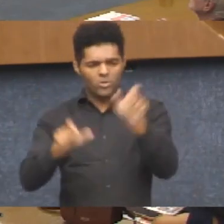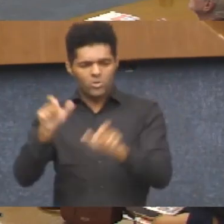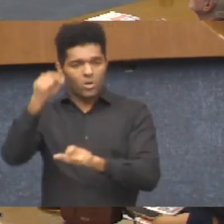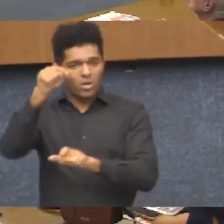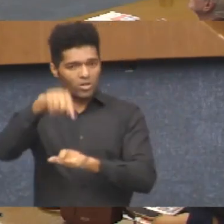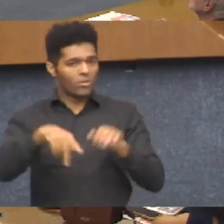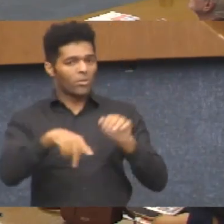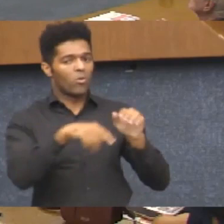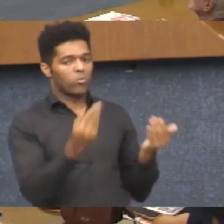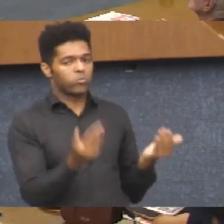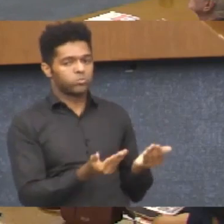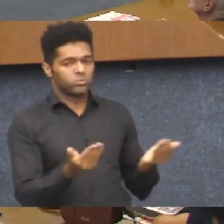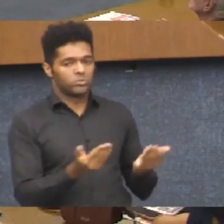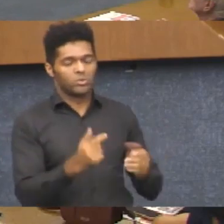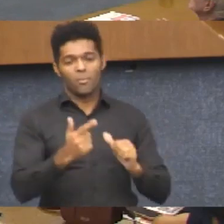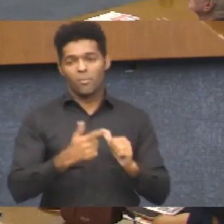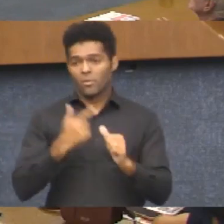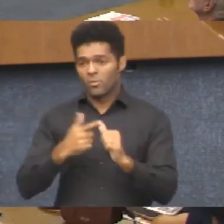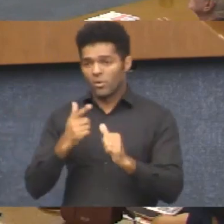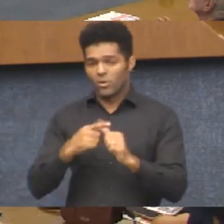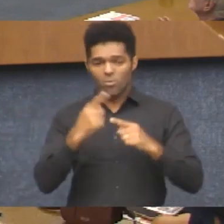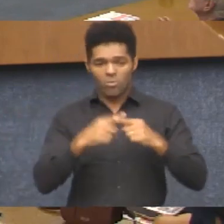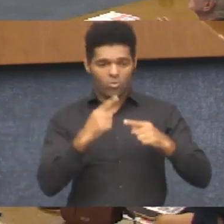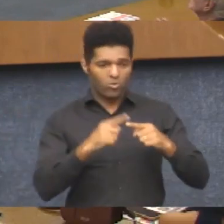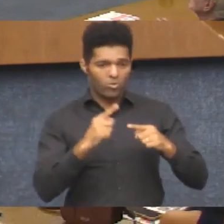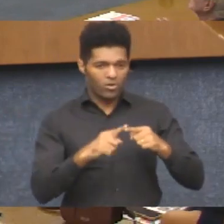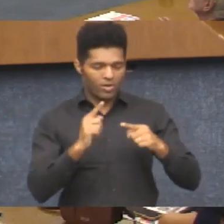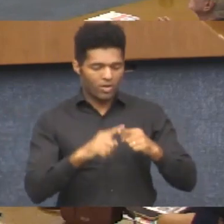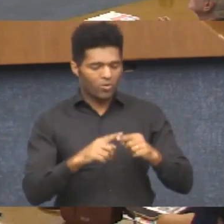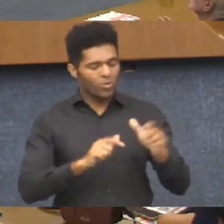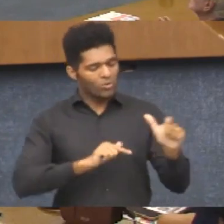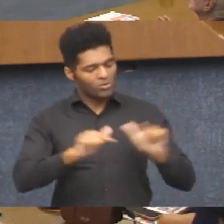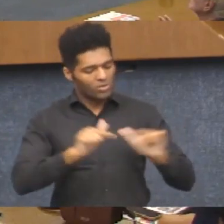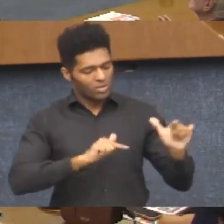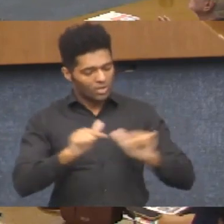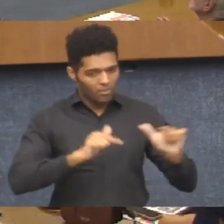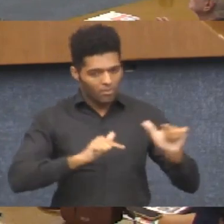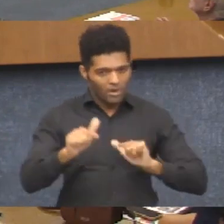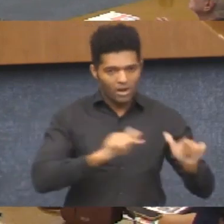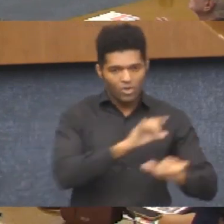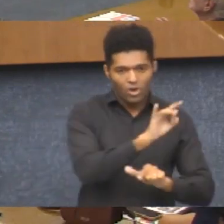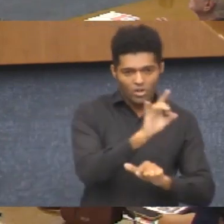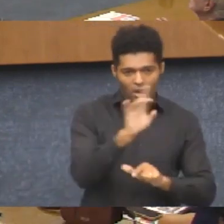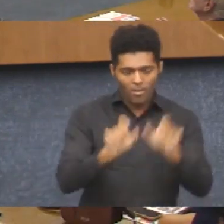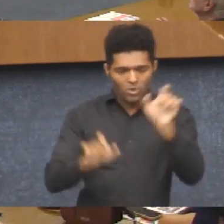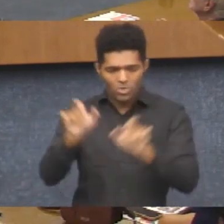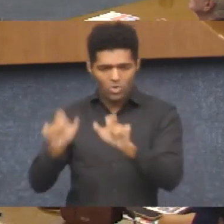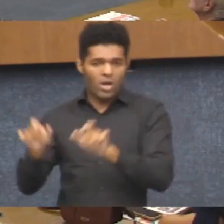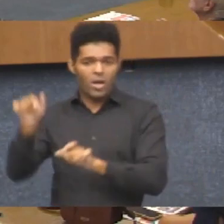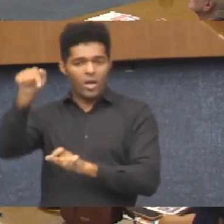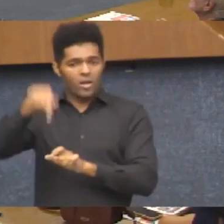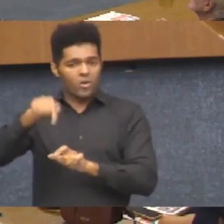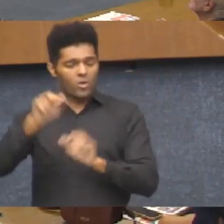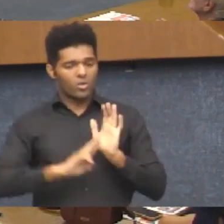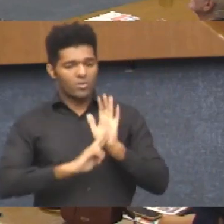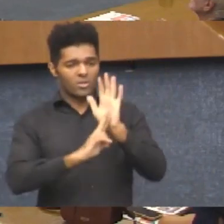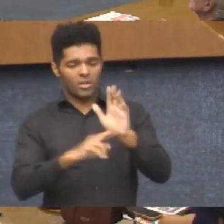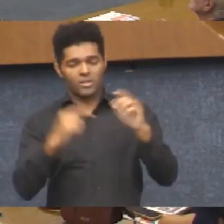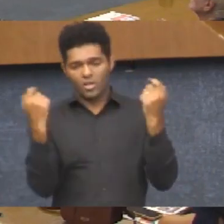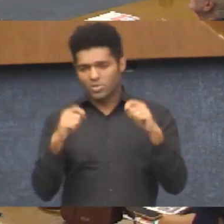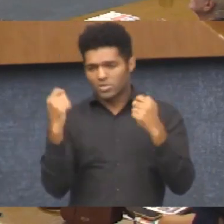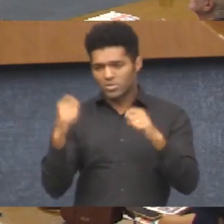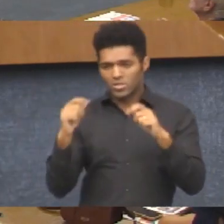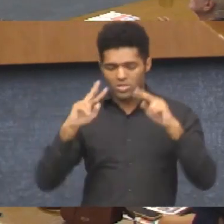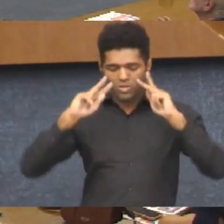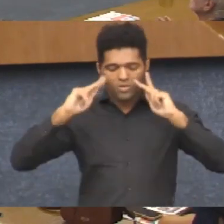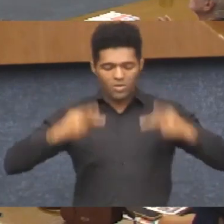porque a grandiosidade do trabalho, né, de cada um e cada uma precisa